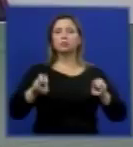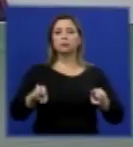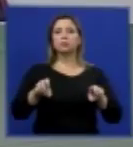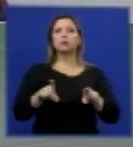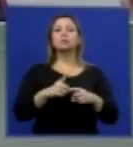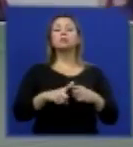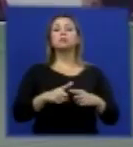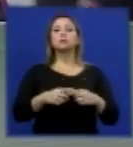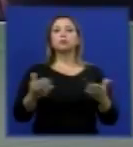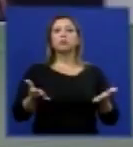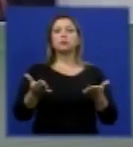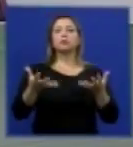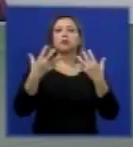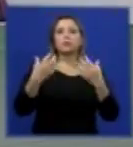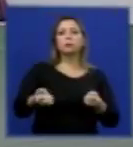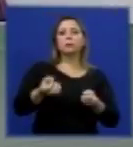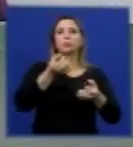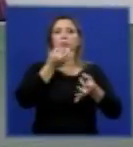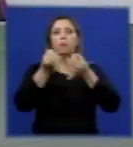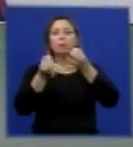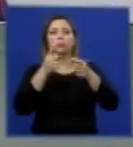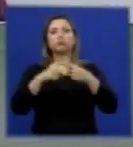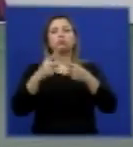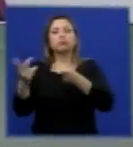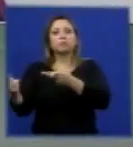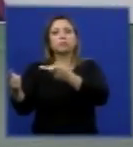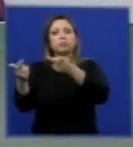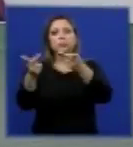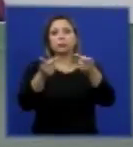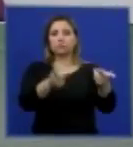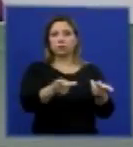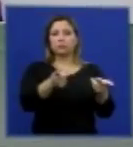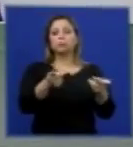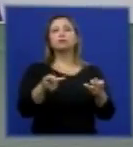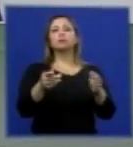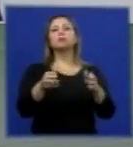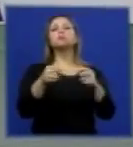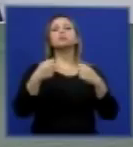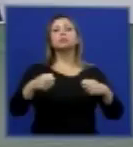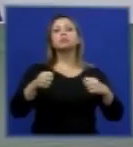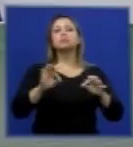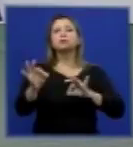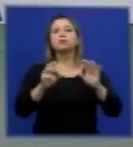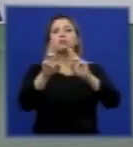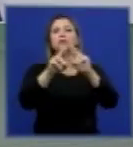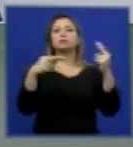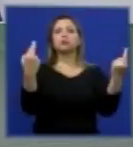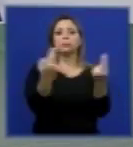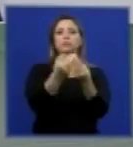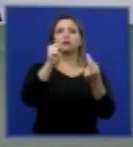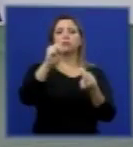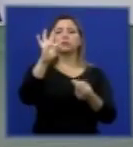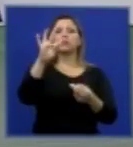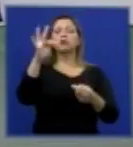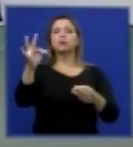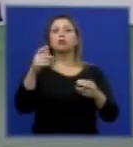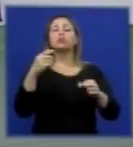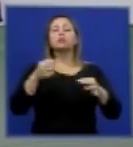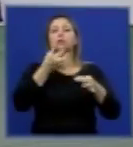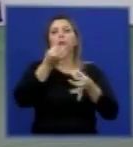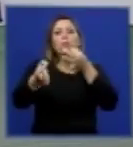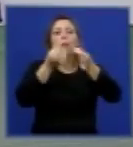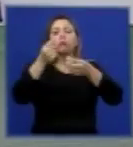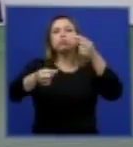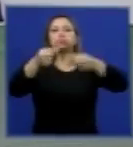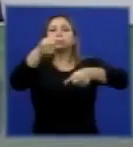acudindo, portanto, a um convite feito pelo Supremo Tribunal Federal para que se pudesse discutir, num espaço